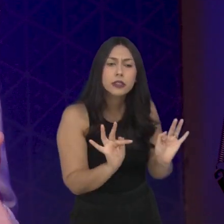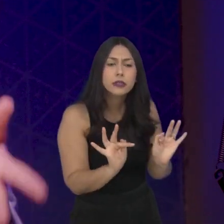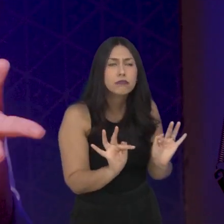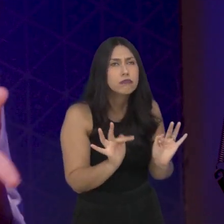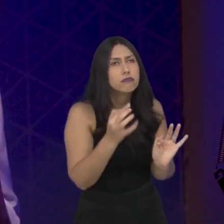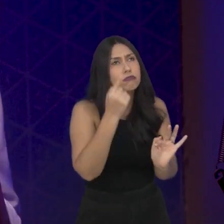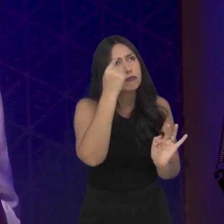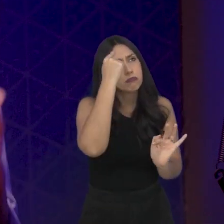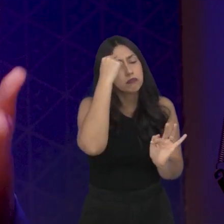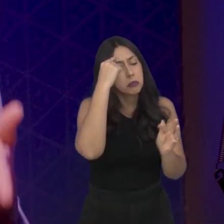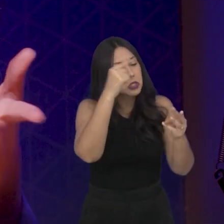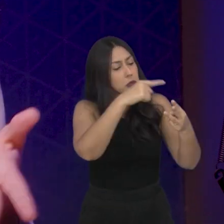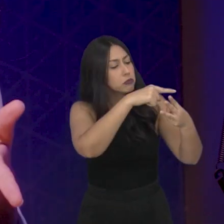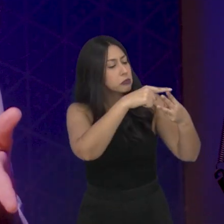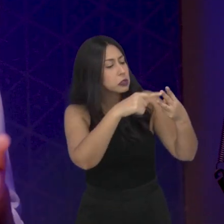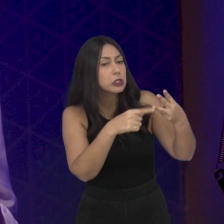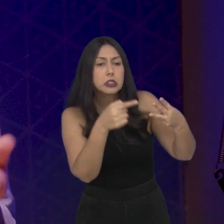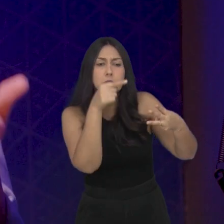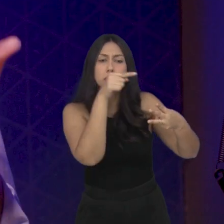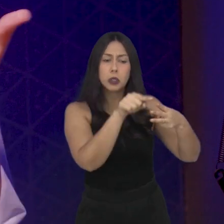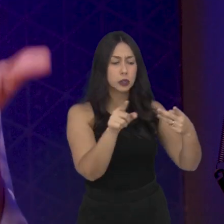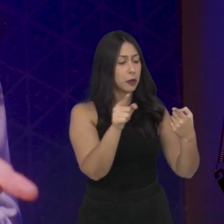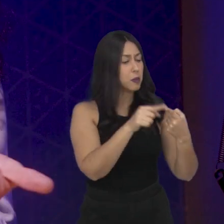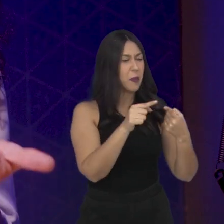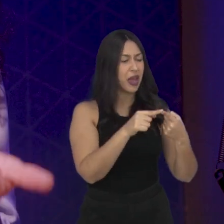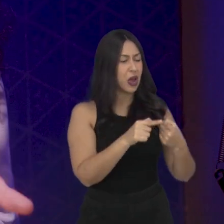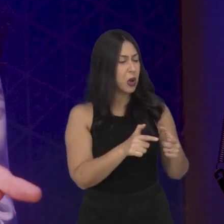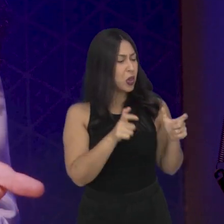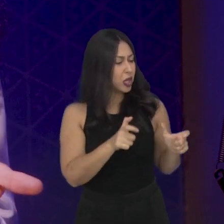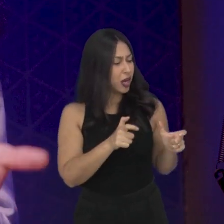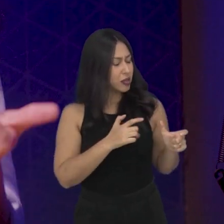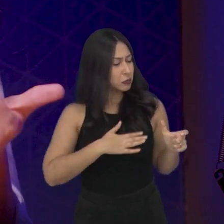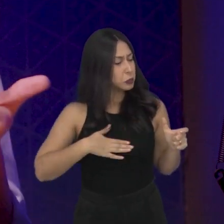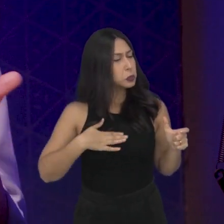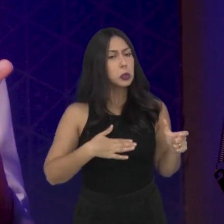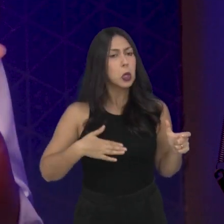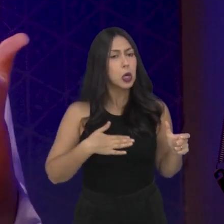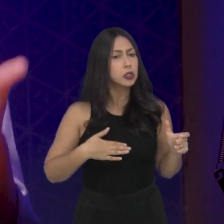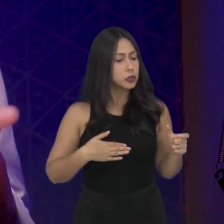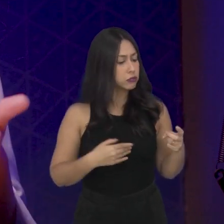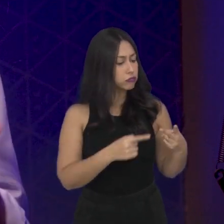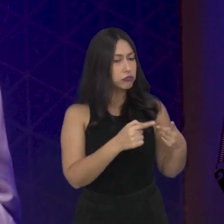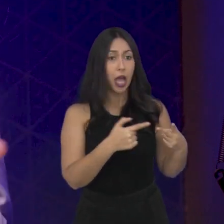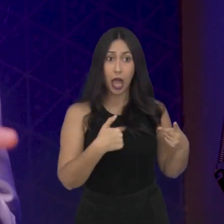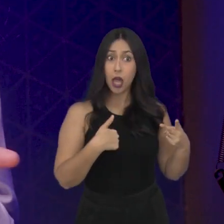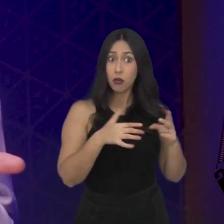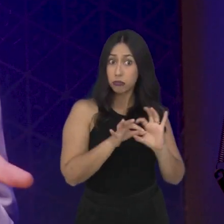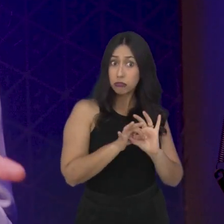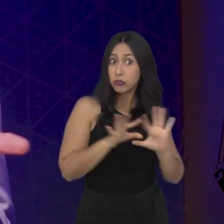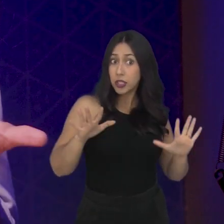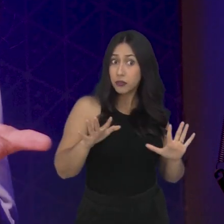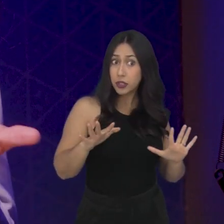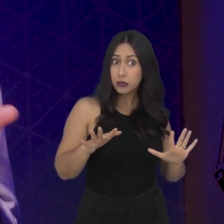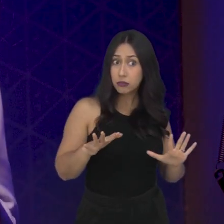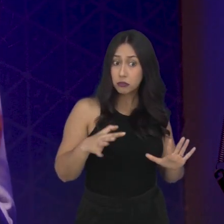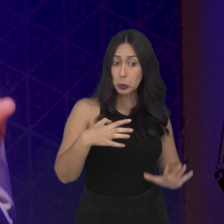lugar, ela pensa nessas 3 perguntas: eu me sinto bem neste espaço? Eu consigo ser eu mesma e me amar